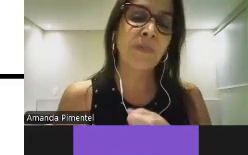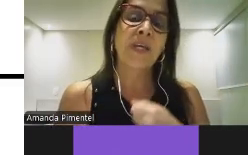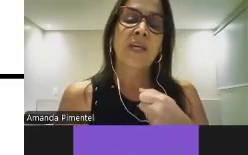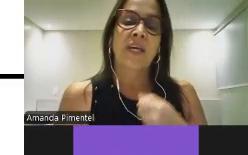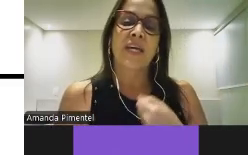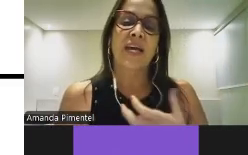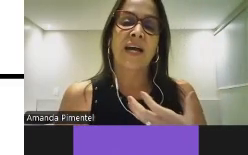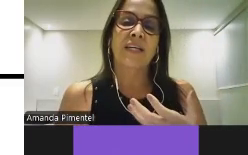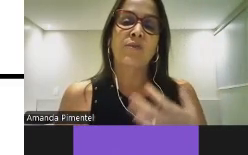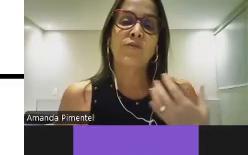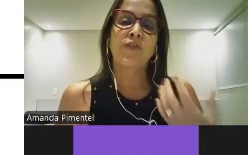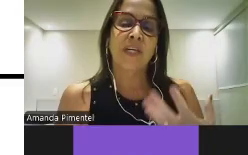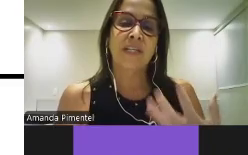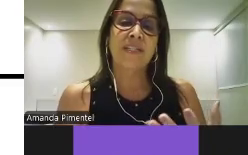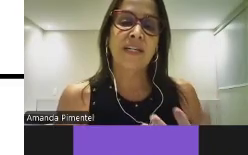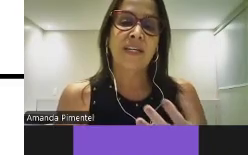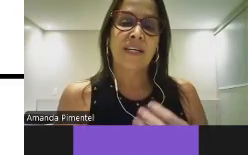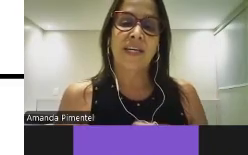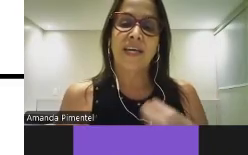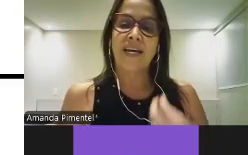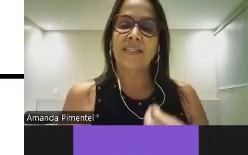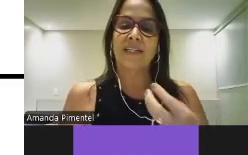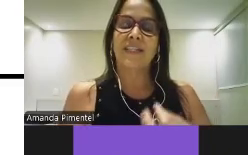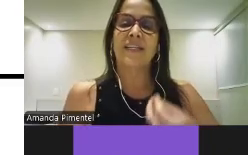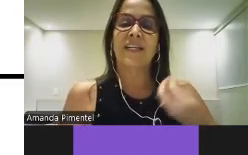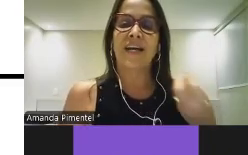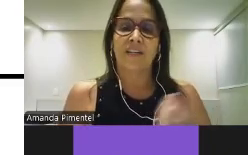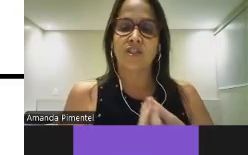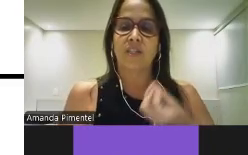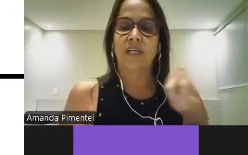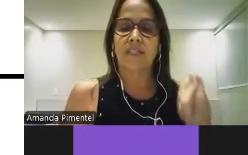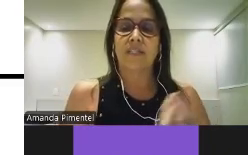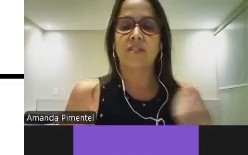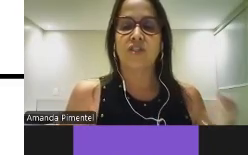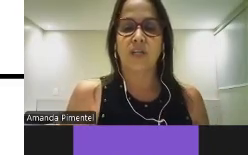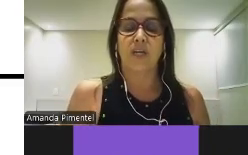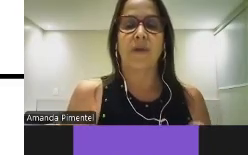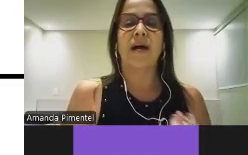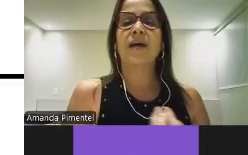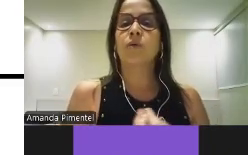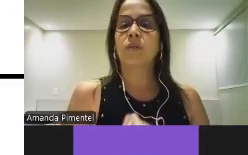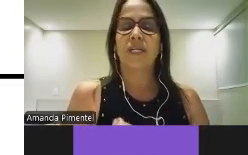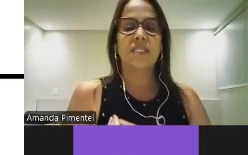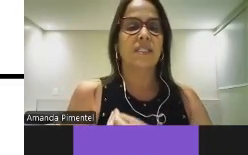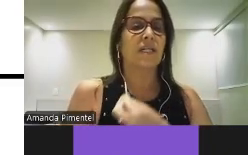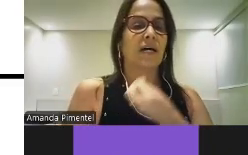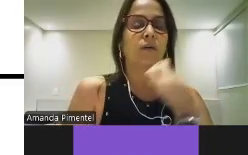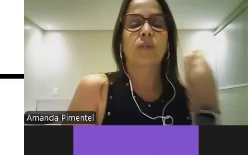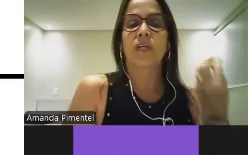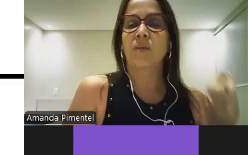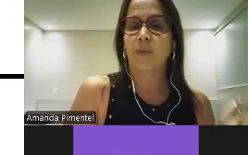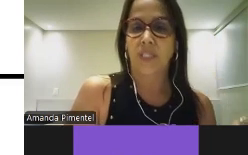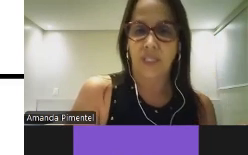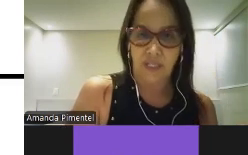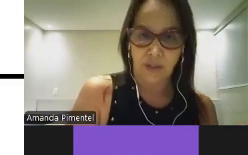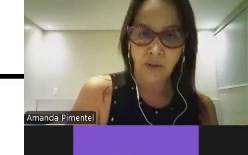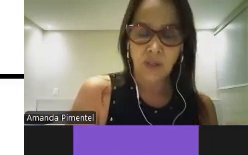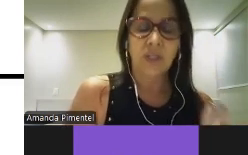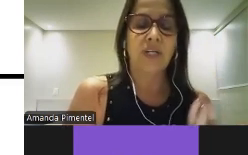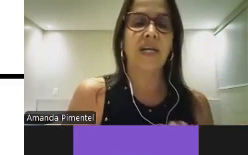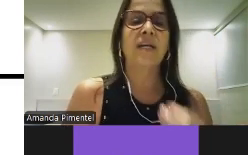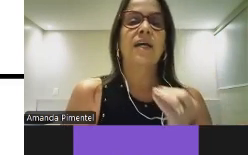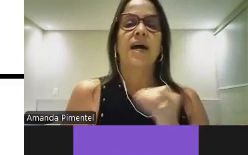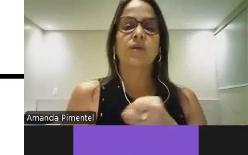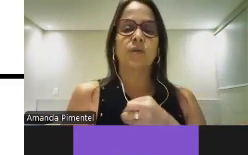sobre isso. E aí via-se que essa drenagem desse sistema acontecia o tempo